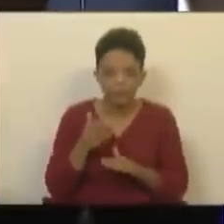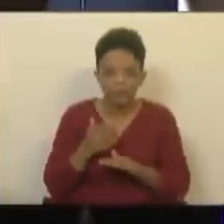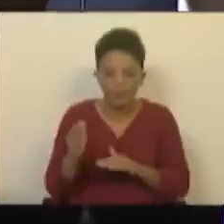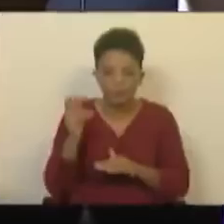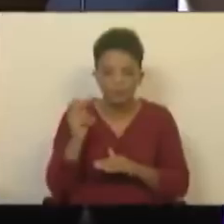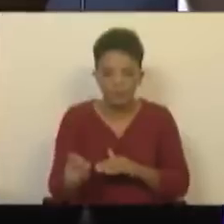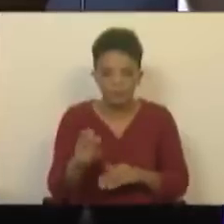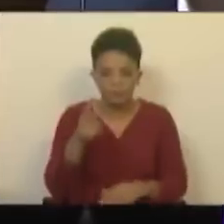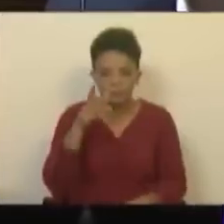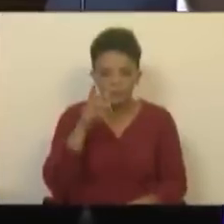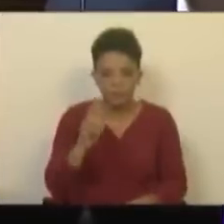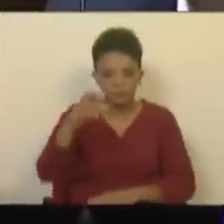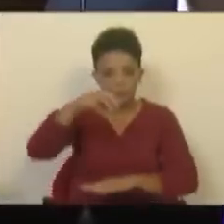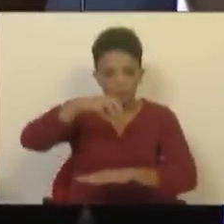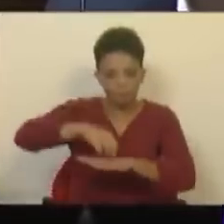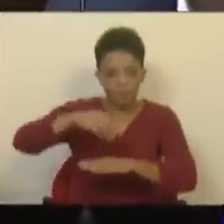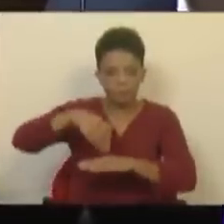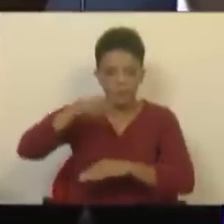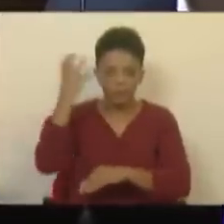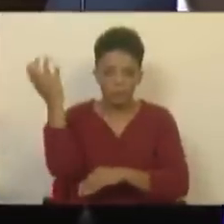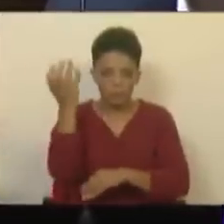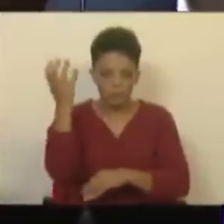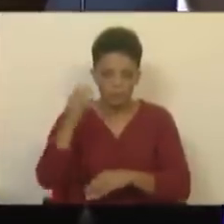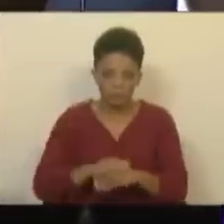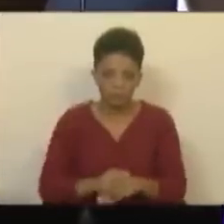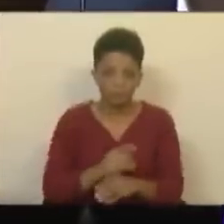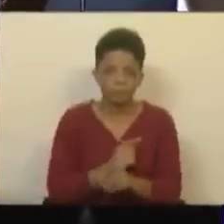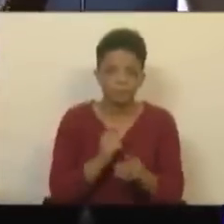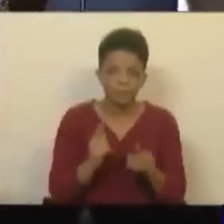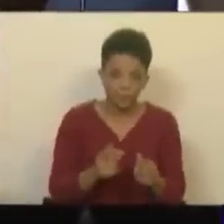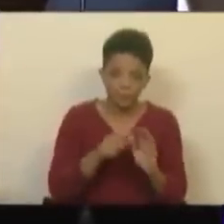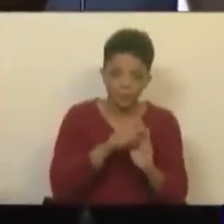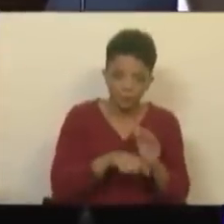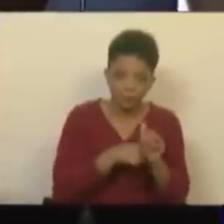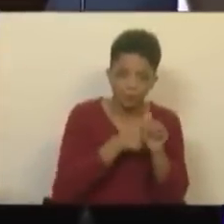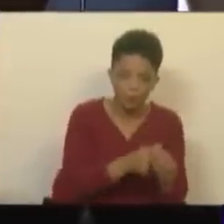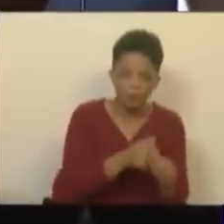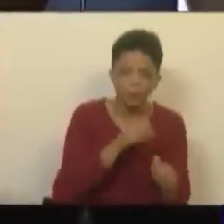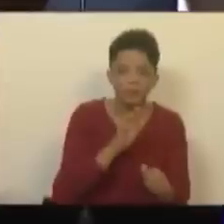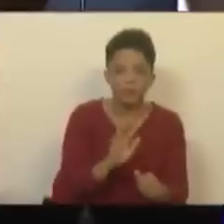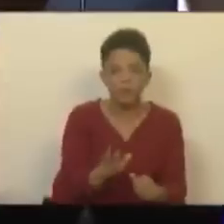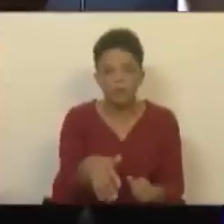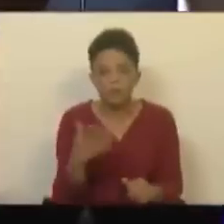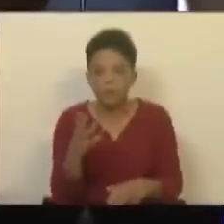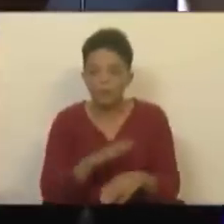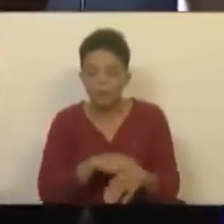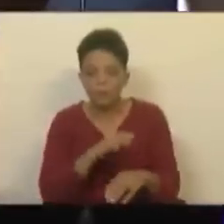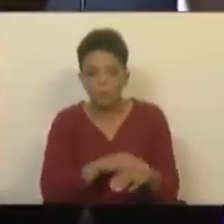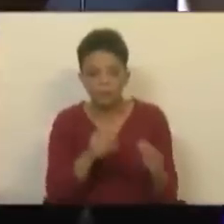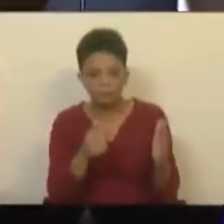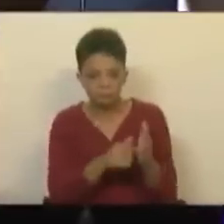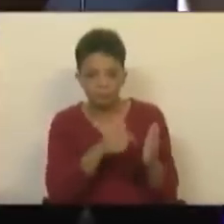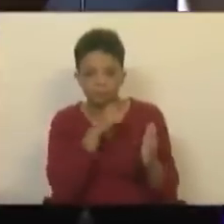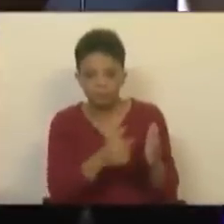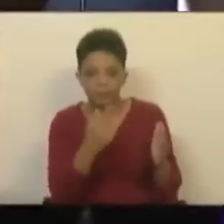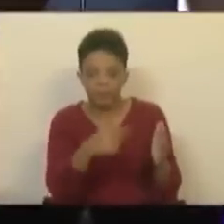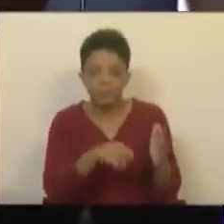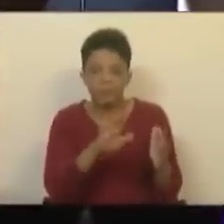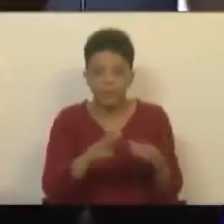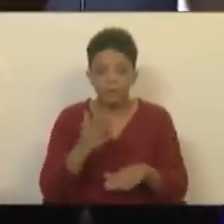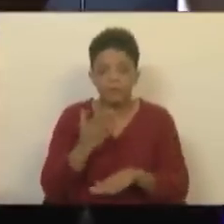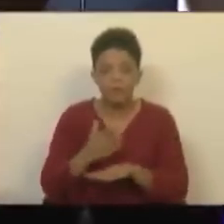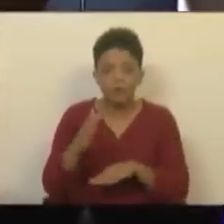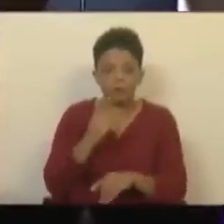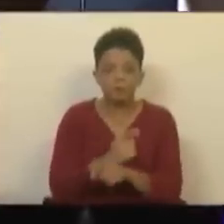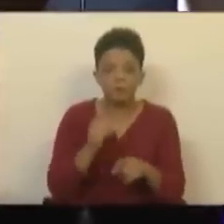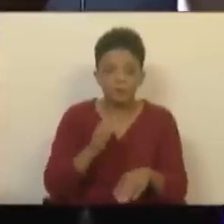mais de seis estruturas culturais não porque não tenham cumprido os critérios não porque não tenham sido consideradas elegíveis ficaram